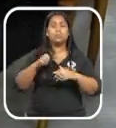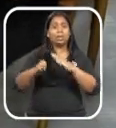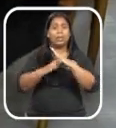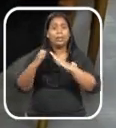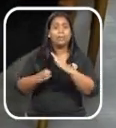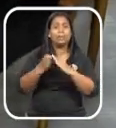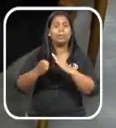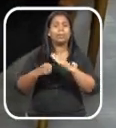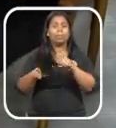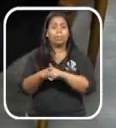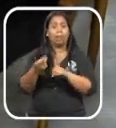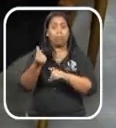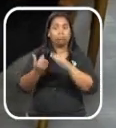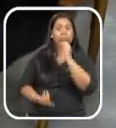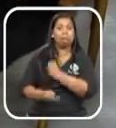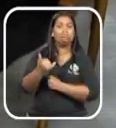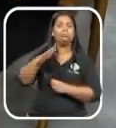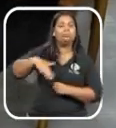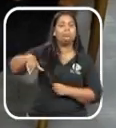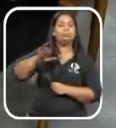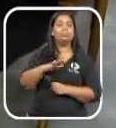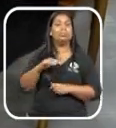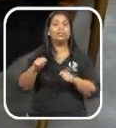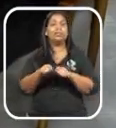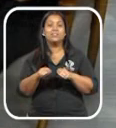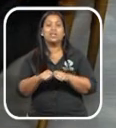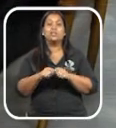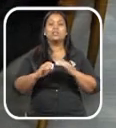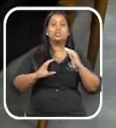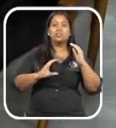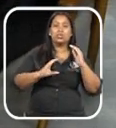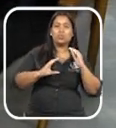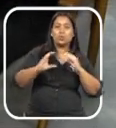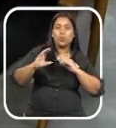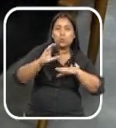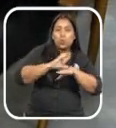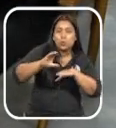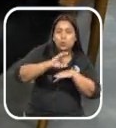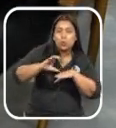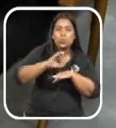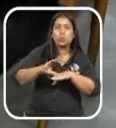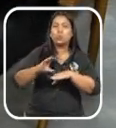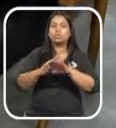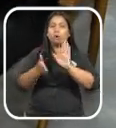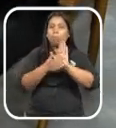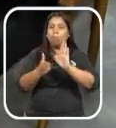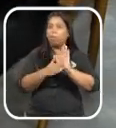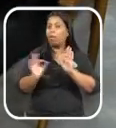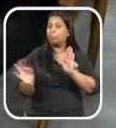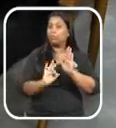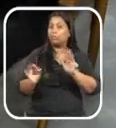né, que não estava programado quando foi contratado. Porque um erro da fiscalização que permitiu que o